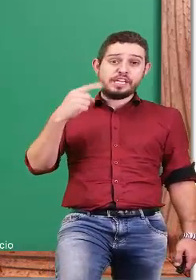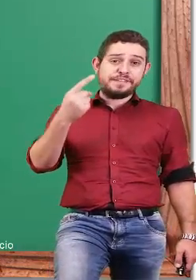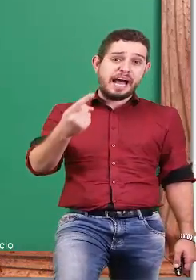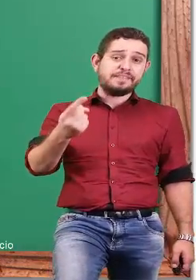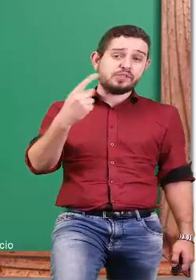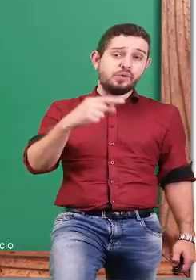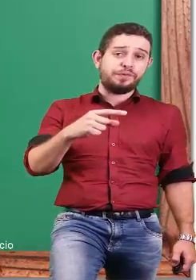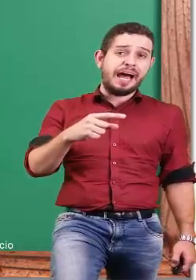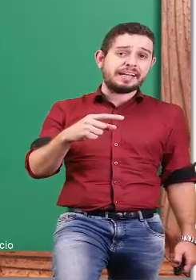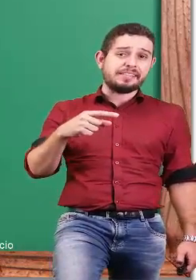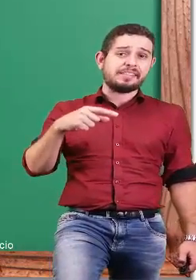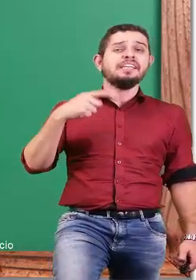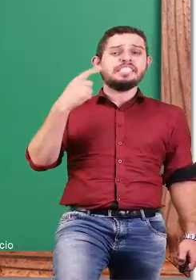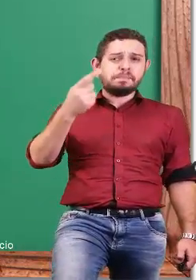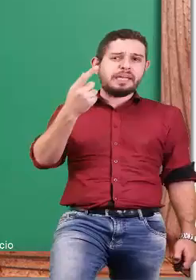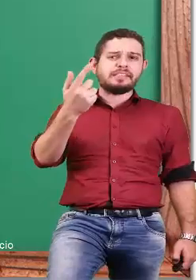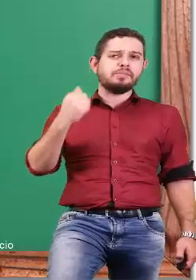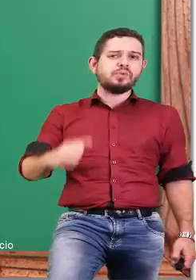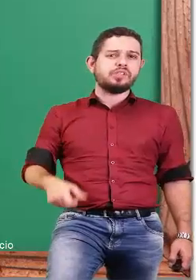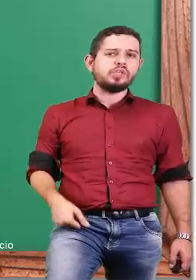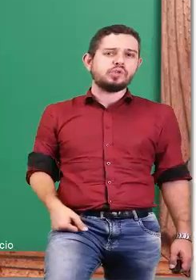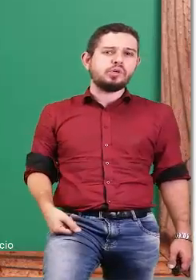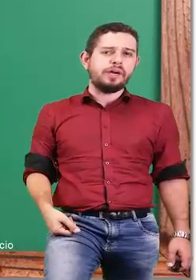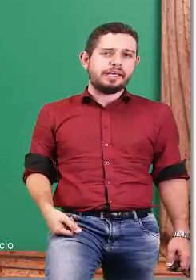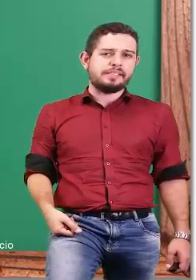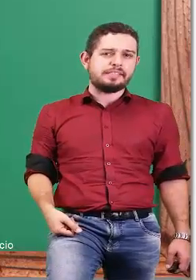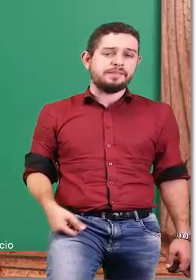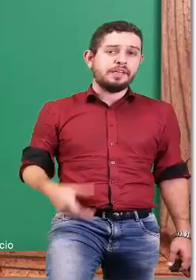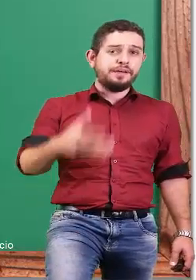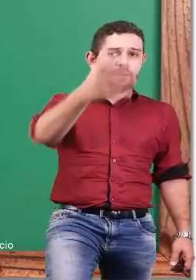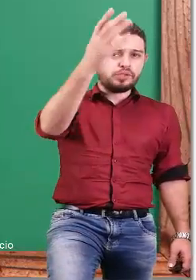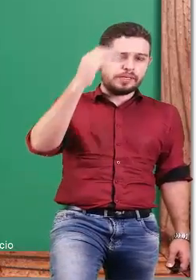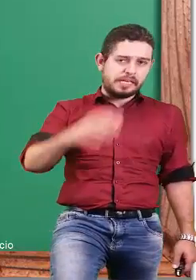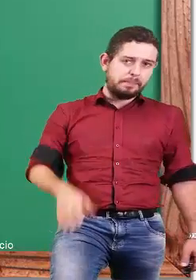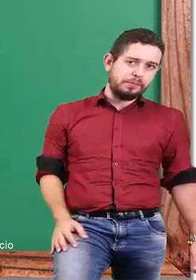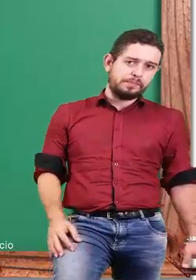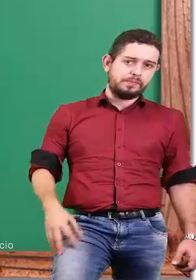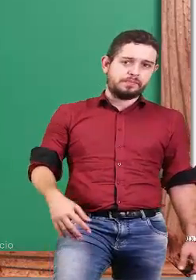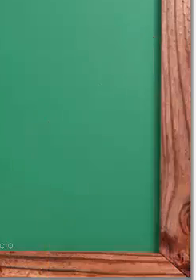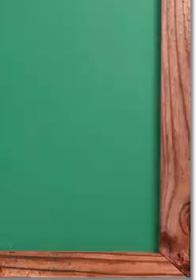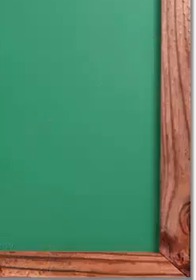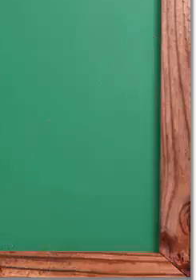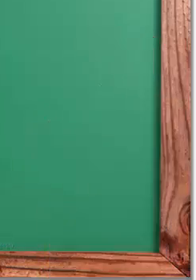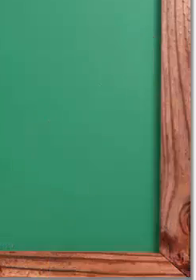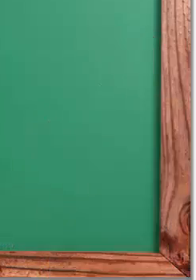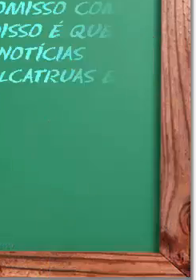são inviáveis ou fracas, também temos um indício de incoerência. Veja um exemplo.